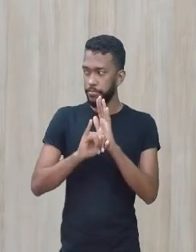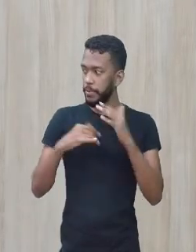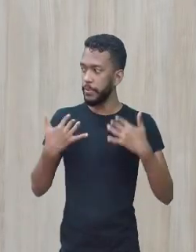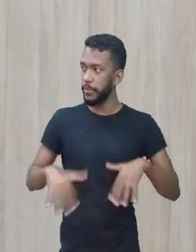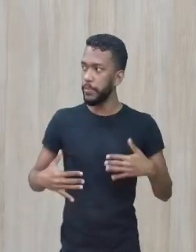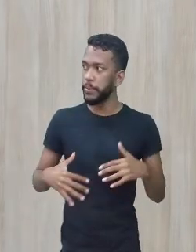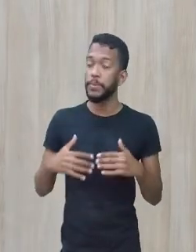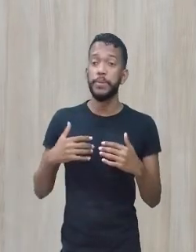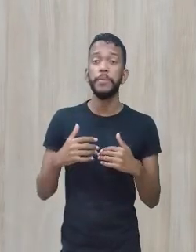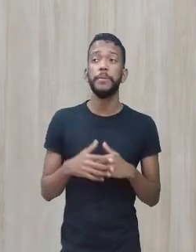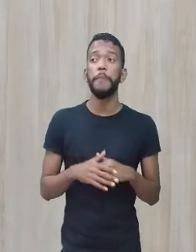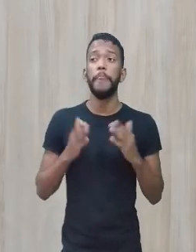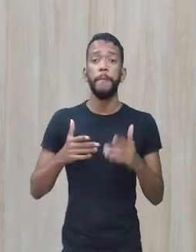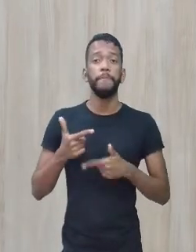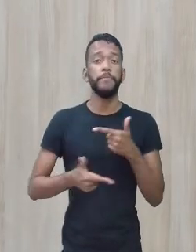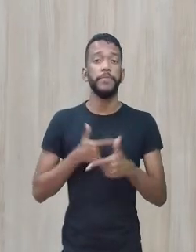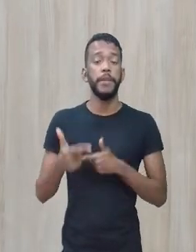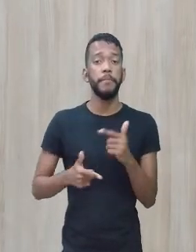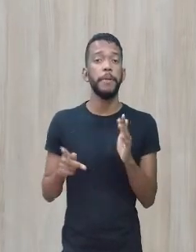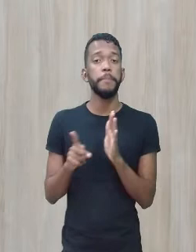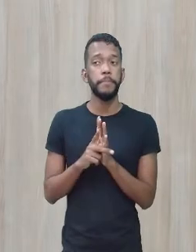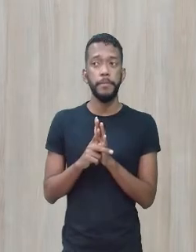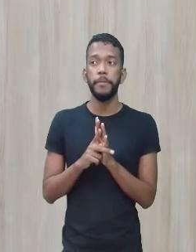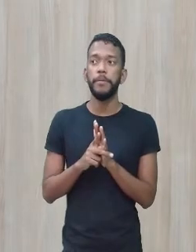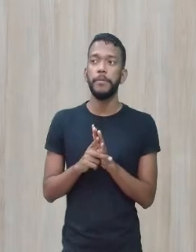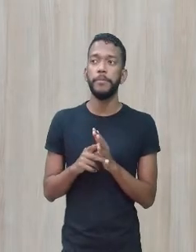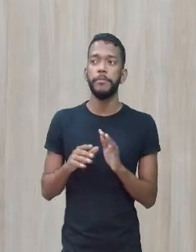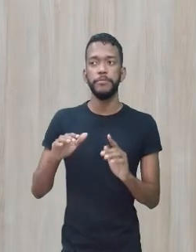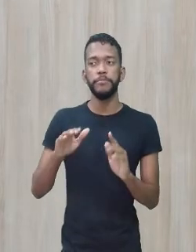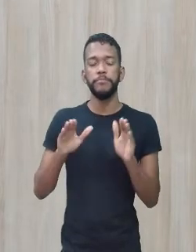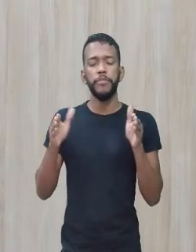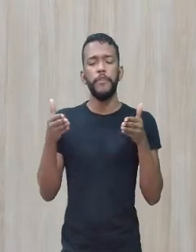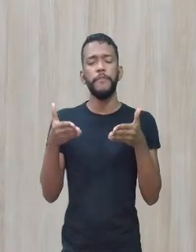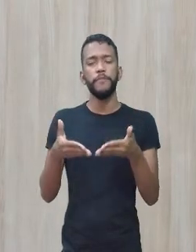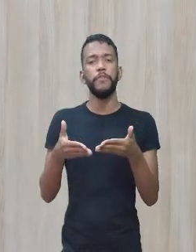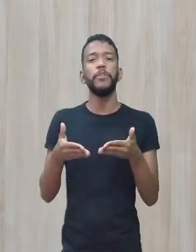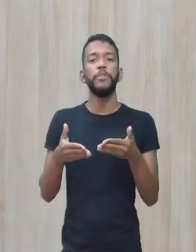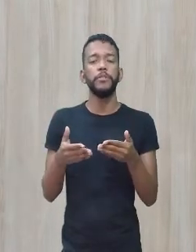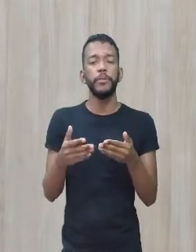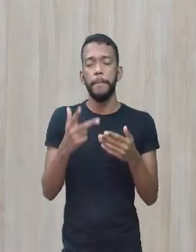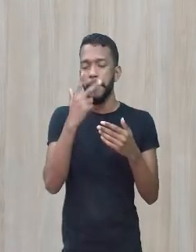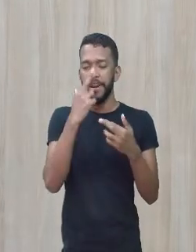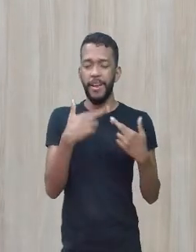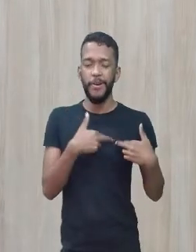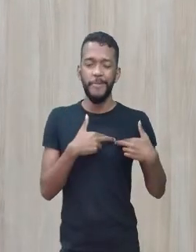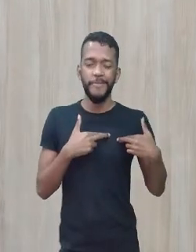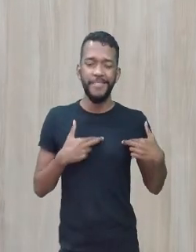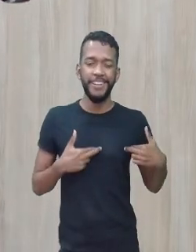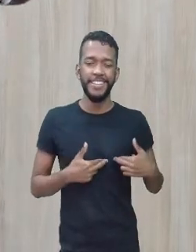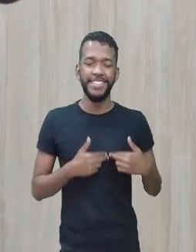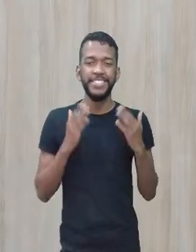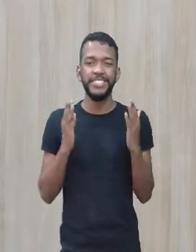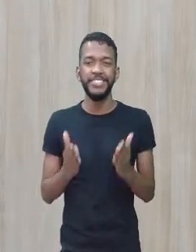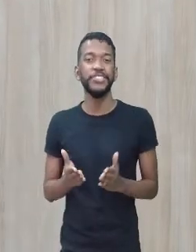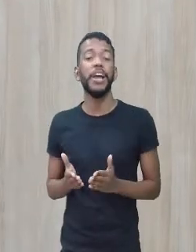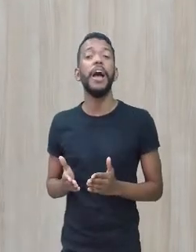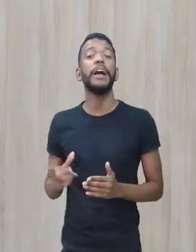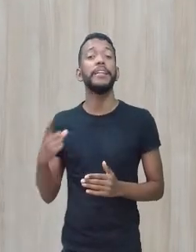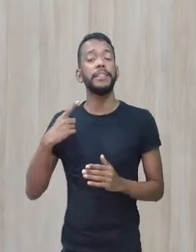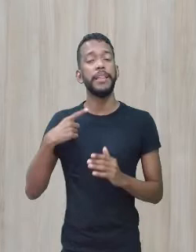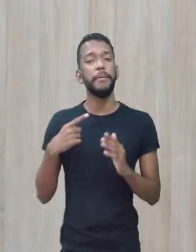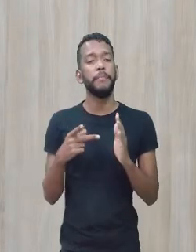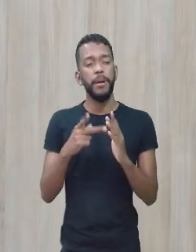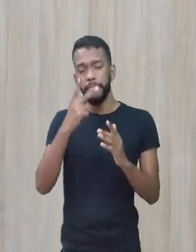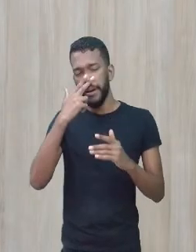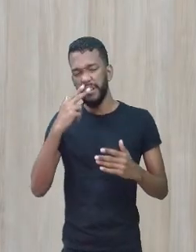Então ele trabalha dentro de uma perspectiva mais romântica, né? Ele trabalha dentro de uma perspectiva que aponta, né,